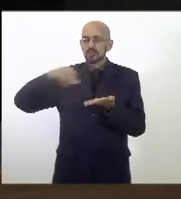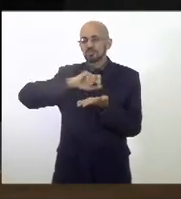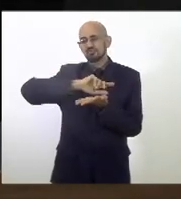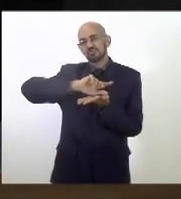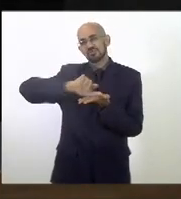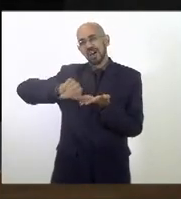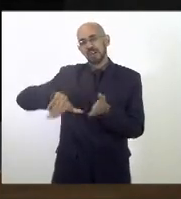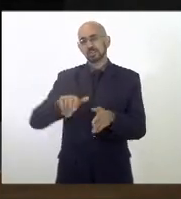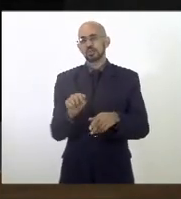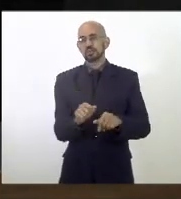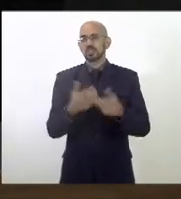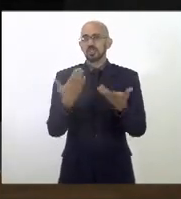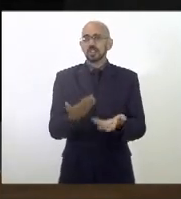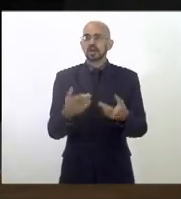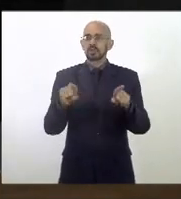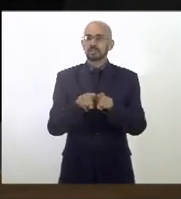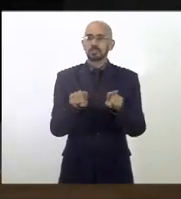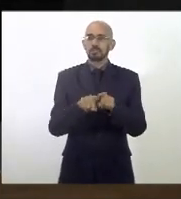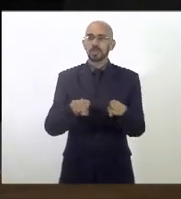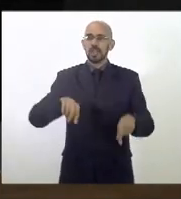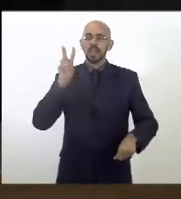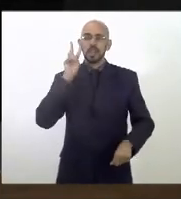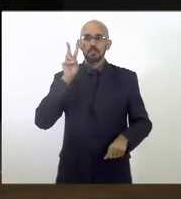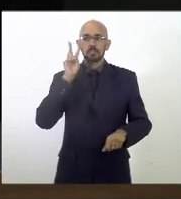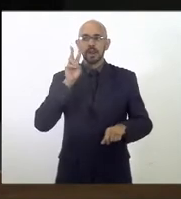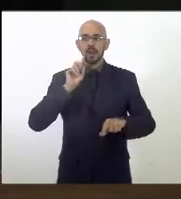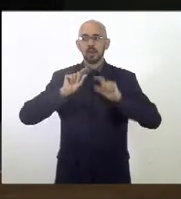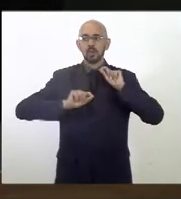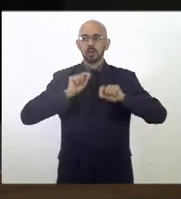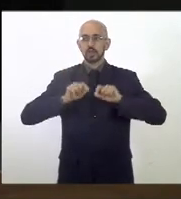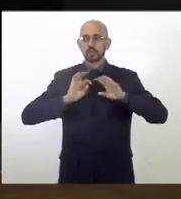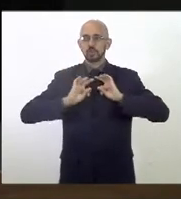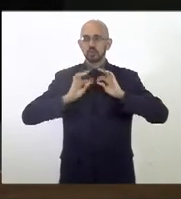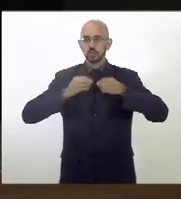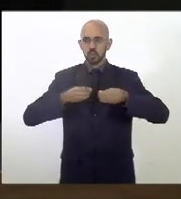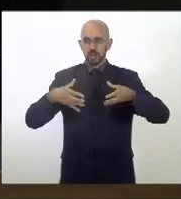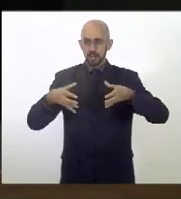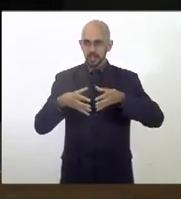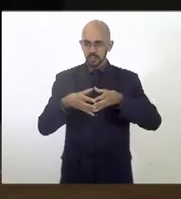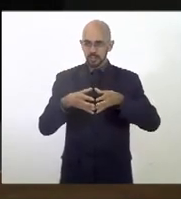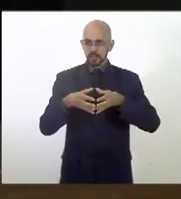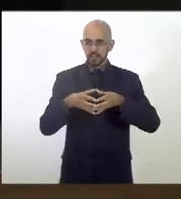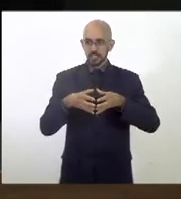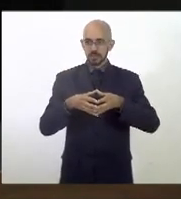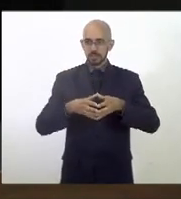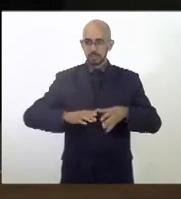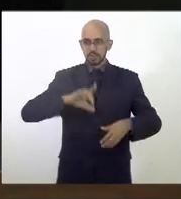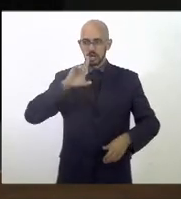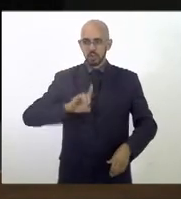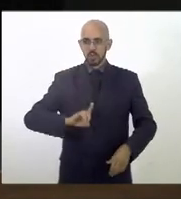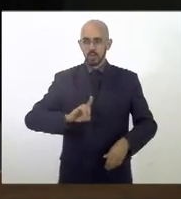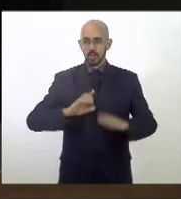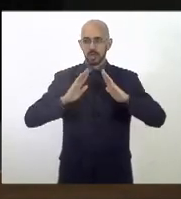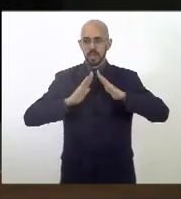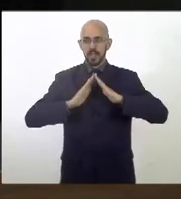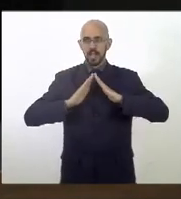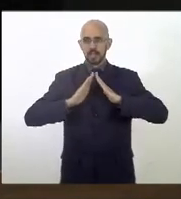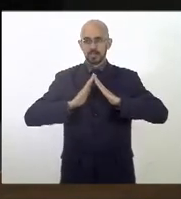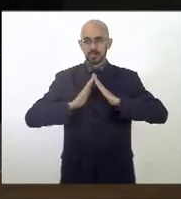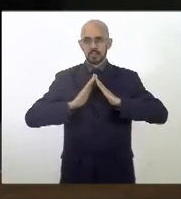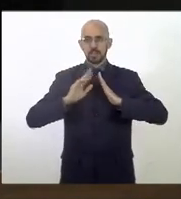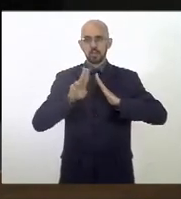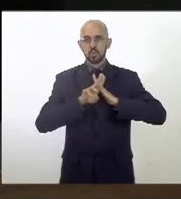aqui lembrar de toda a equipe da direção da Casa, e aí falo em nome